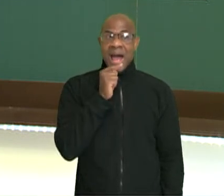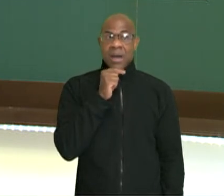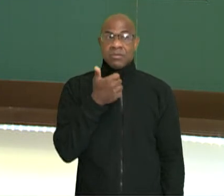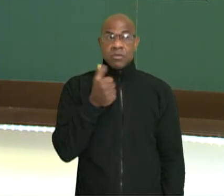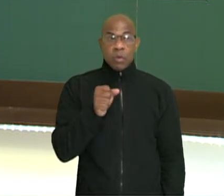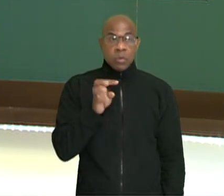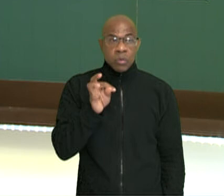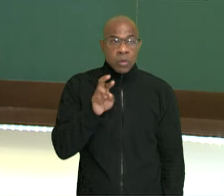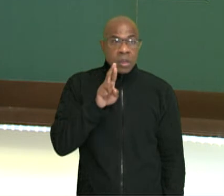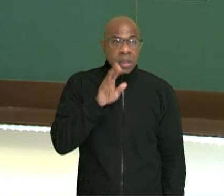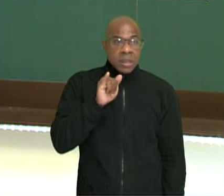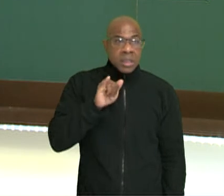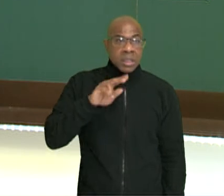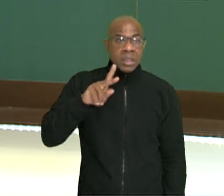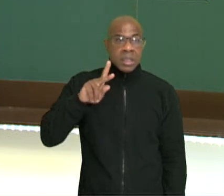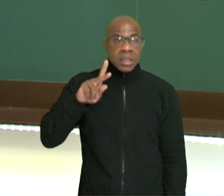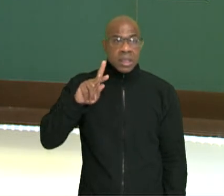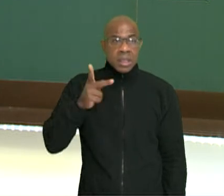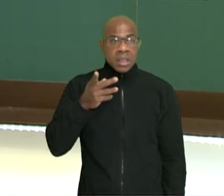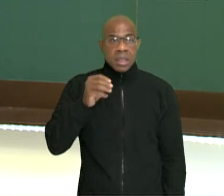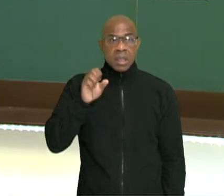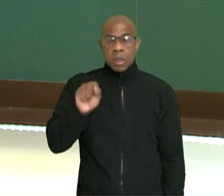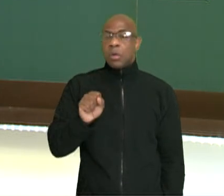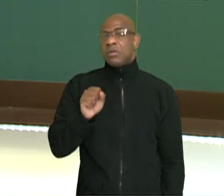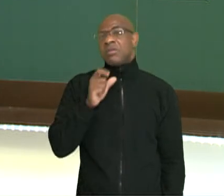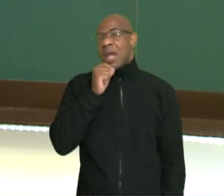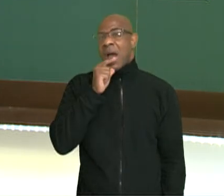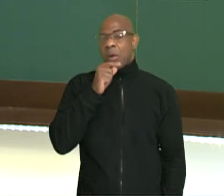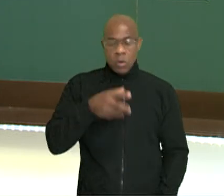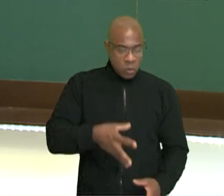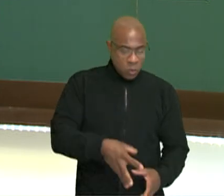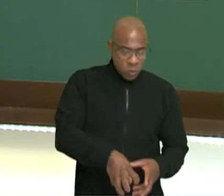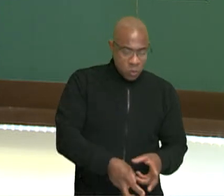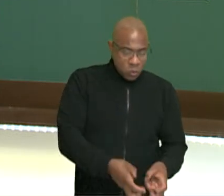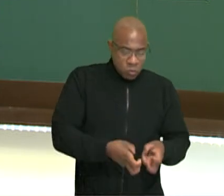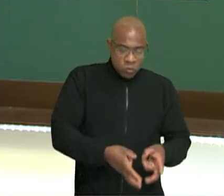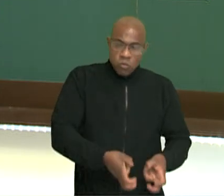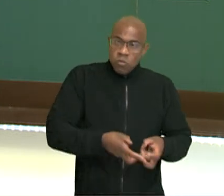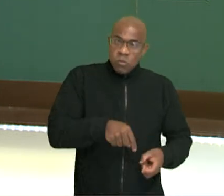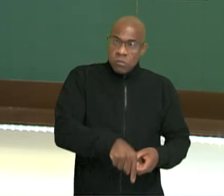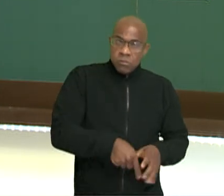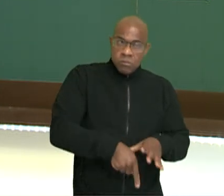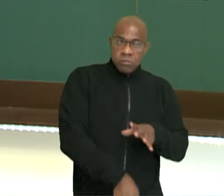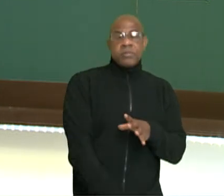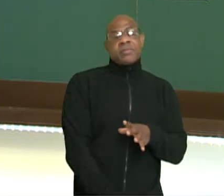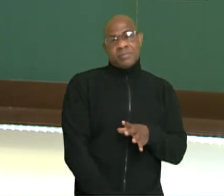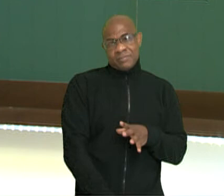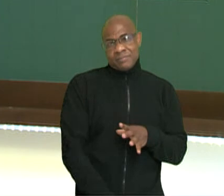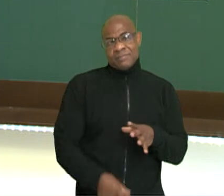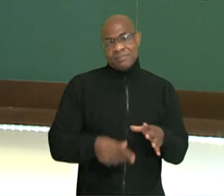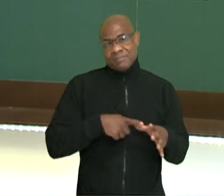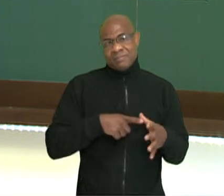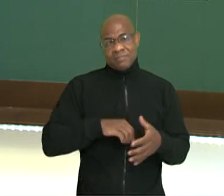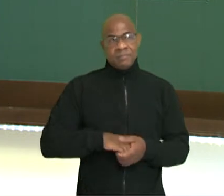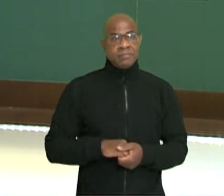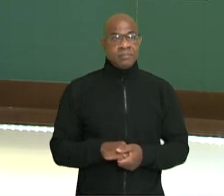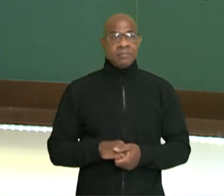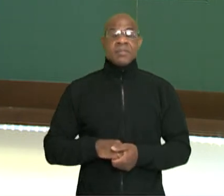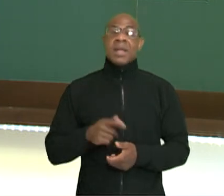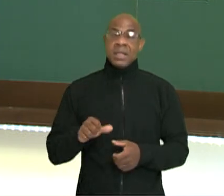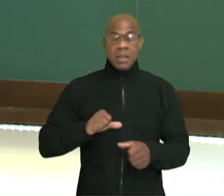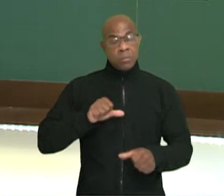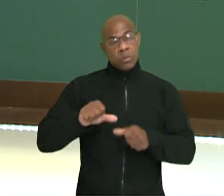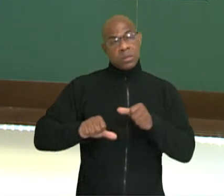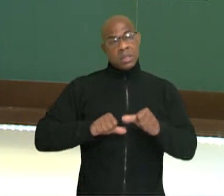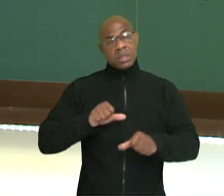água foram retiradas, né, do subsolo, do subterrâneo, e nada foi reposto. Ou seja, essa